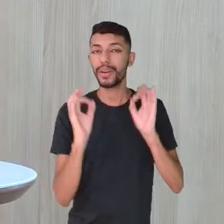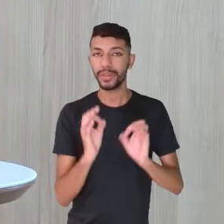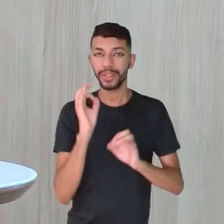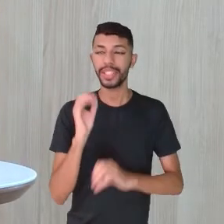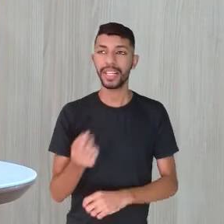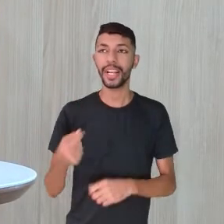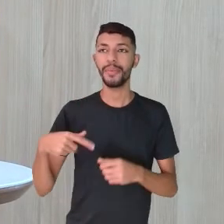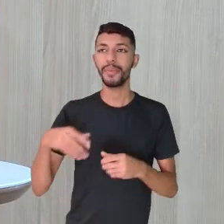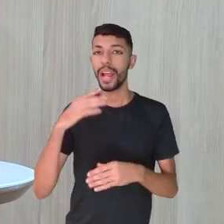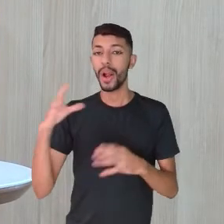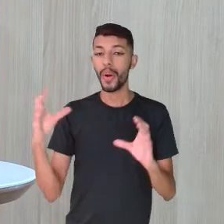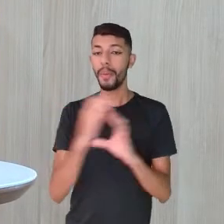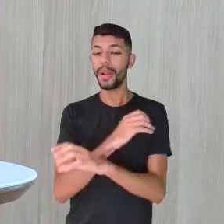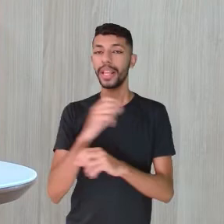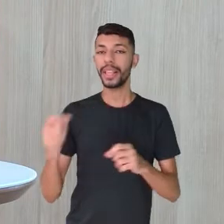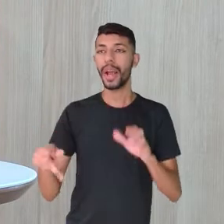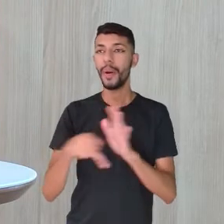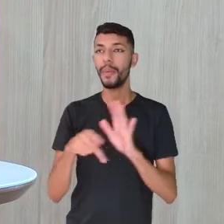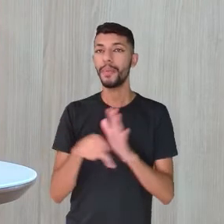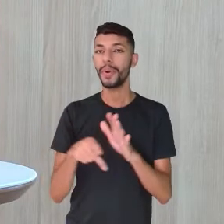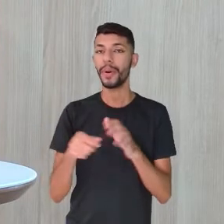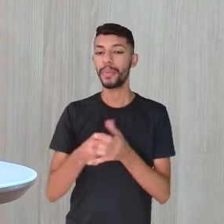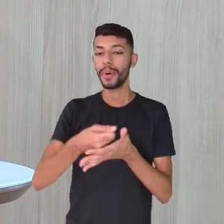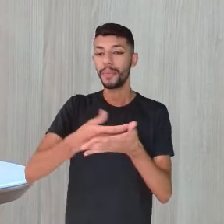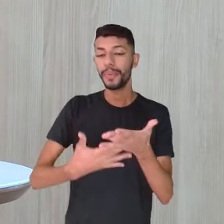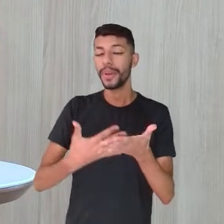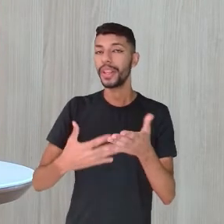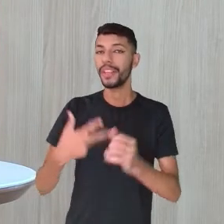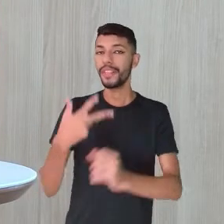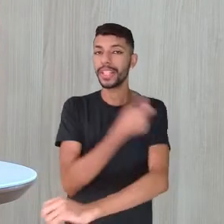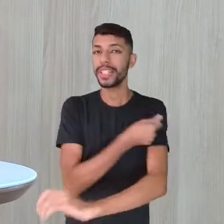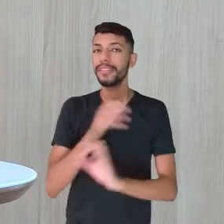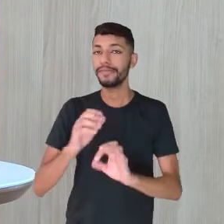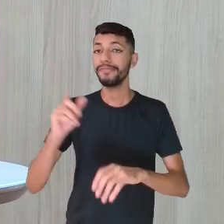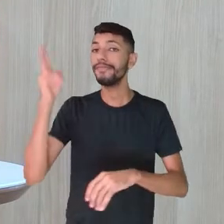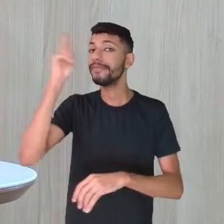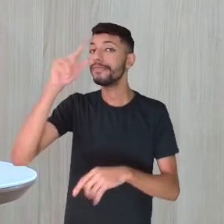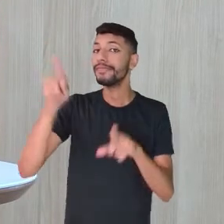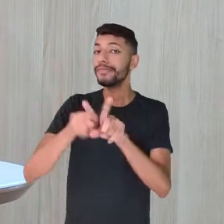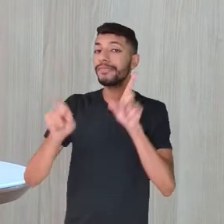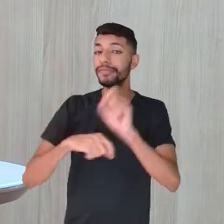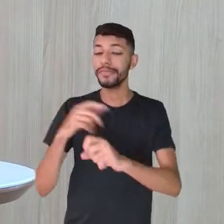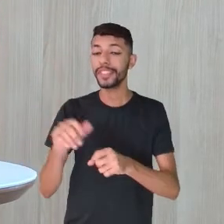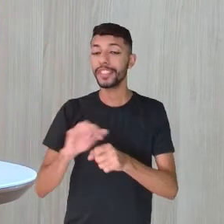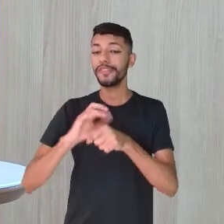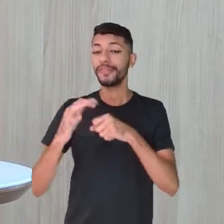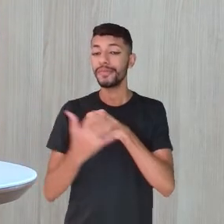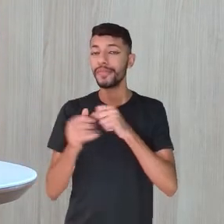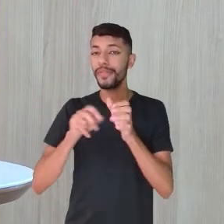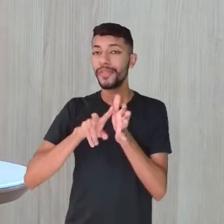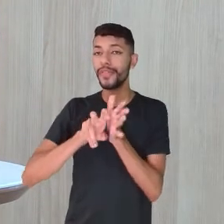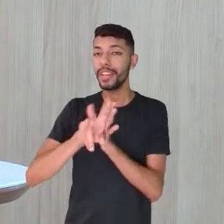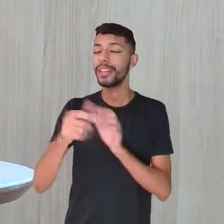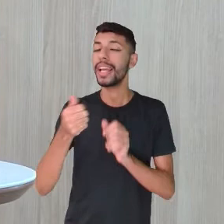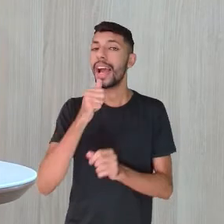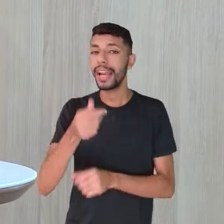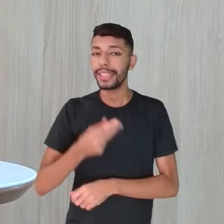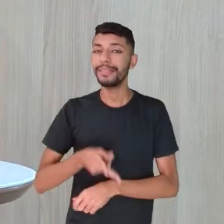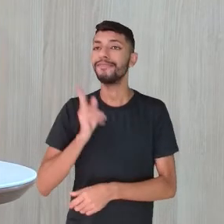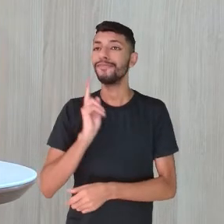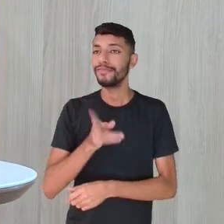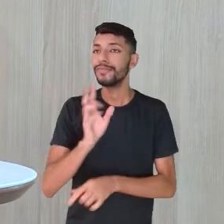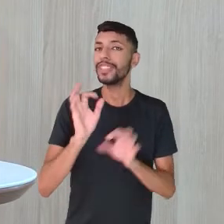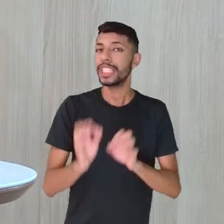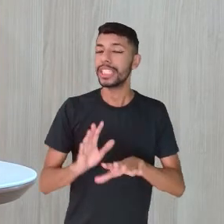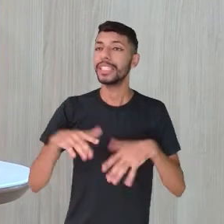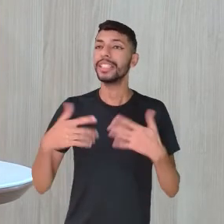a vocês que o vírus ainda está aqui muito presente, então existem pessoas que estão sendo contaminadas, pessoas mesmo que já se